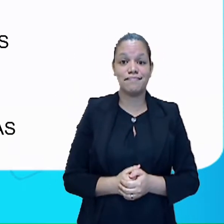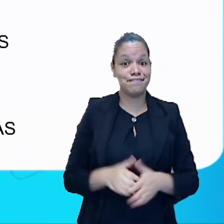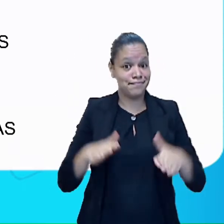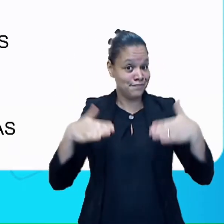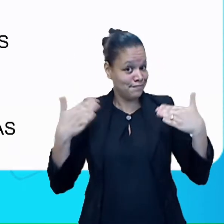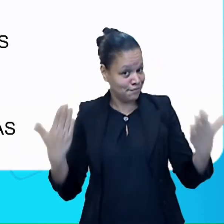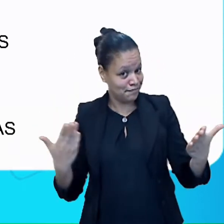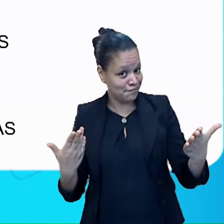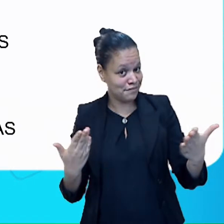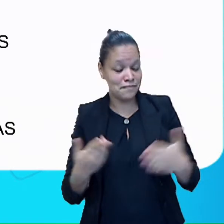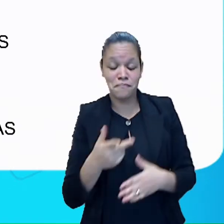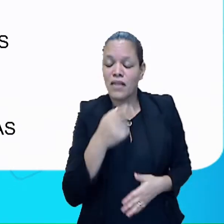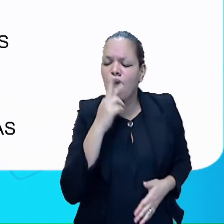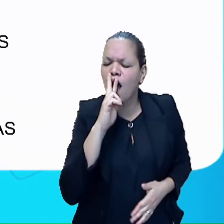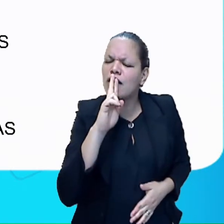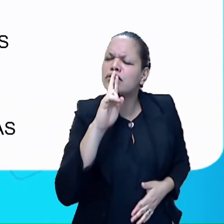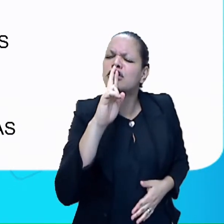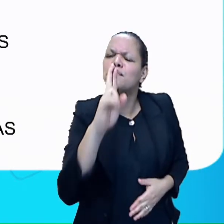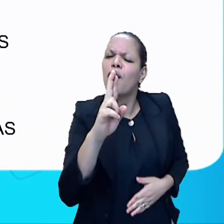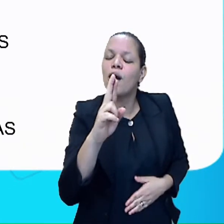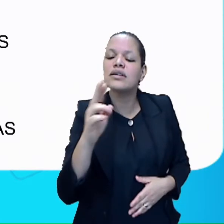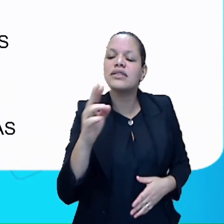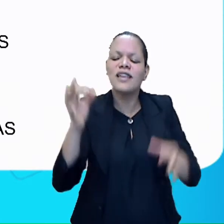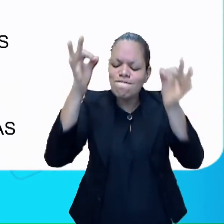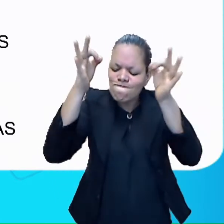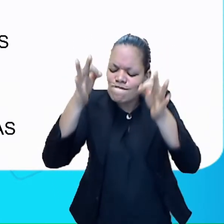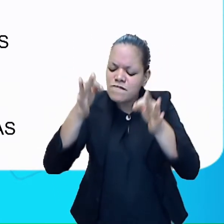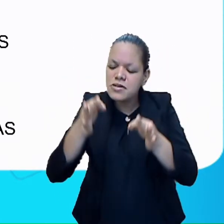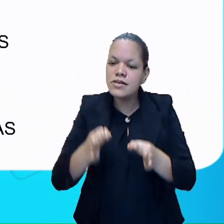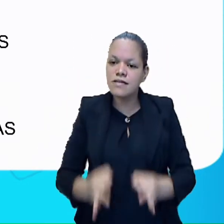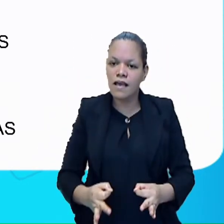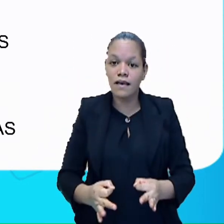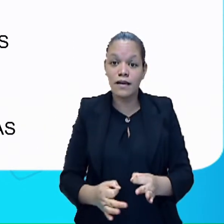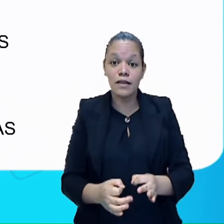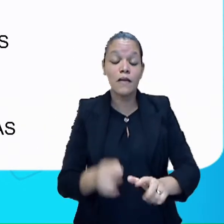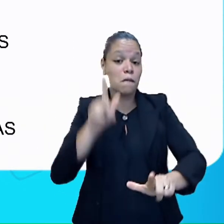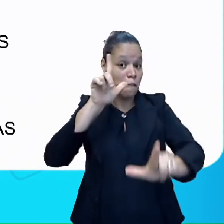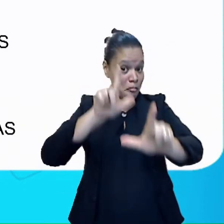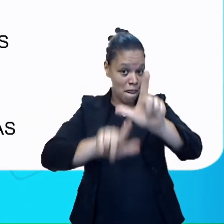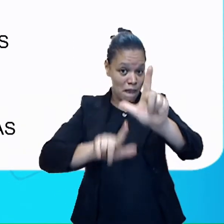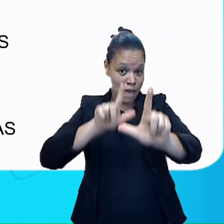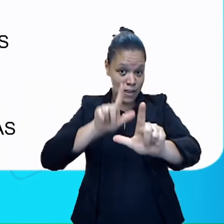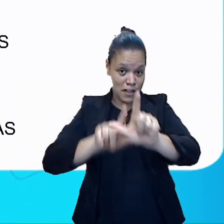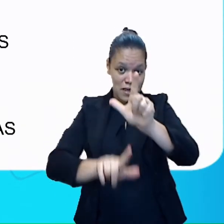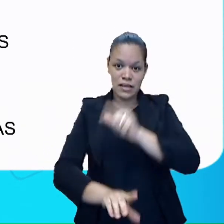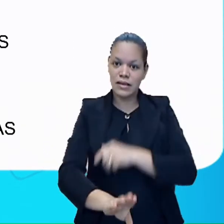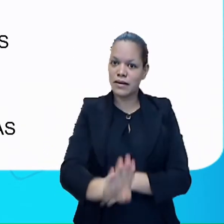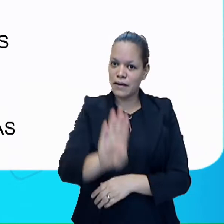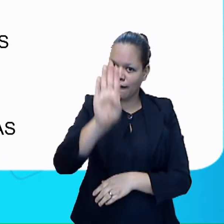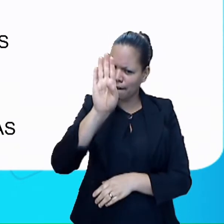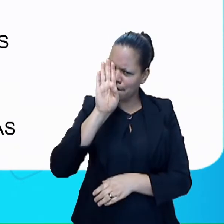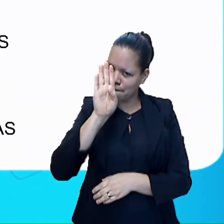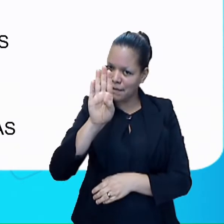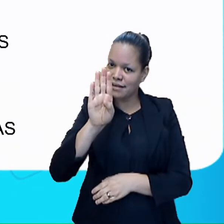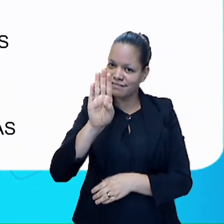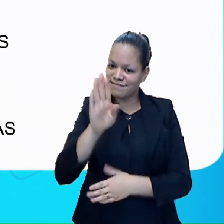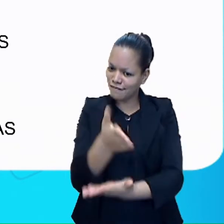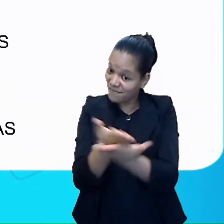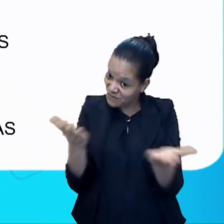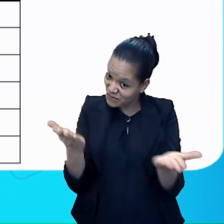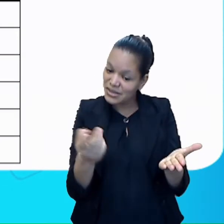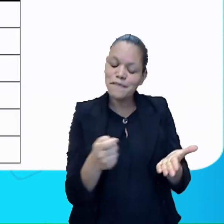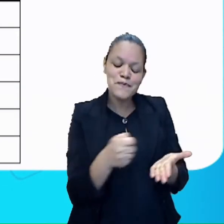nossa resposta correta é a letra B, que é a que se você quiser copiar no seu